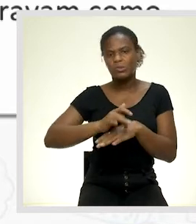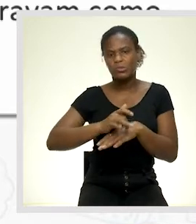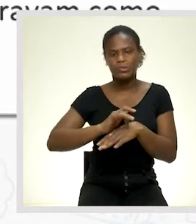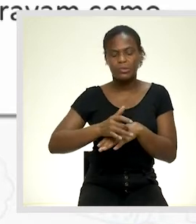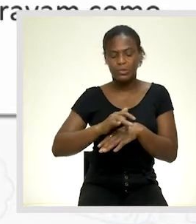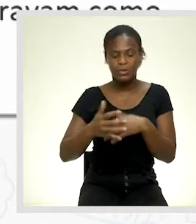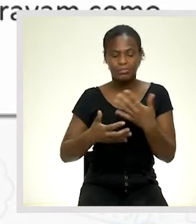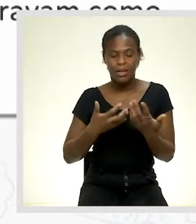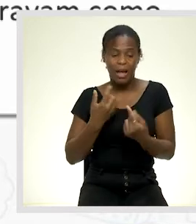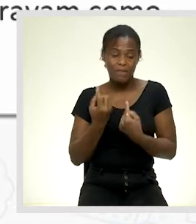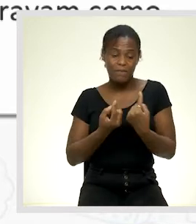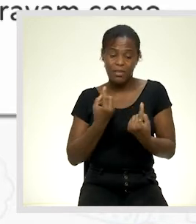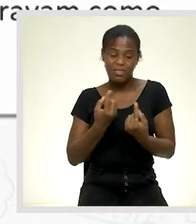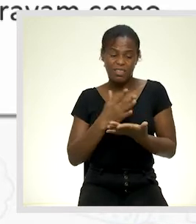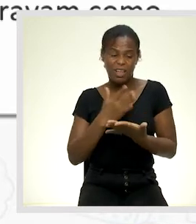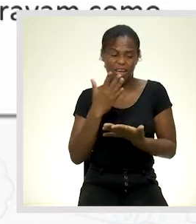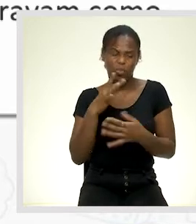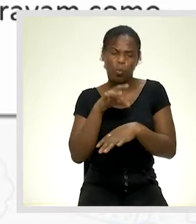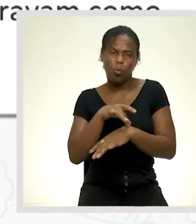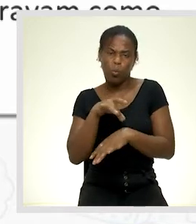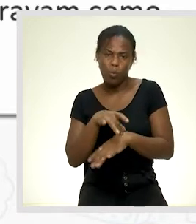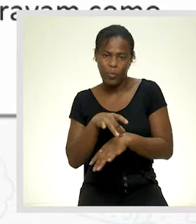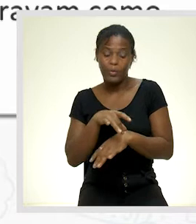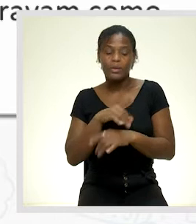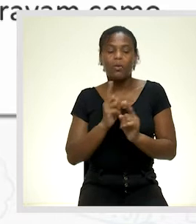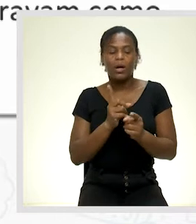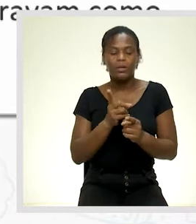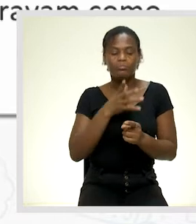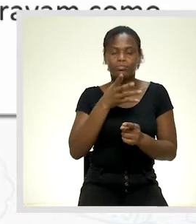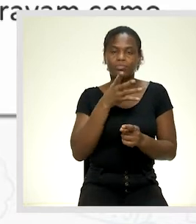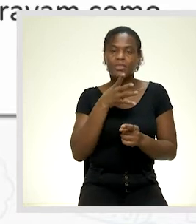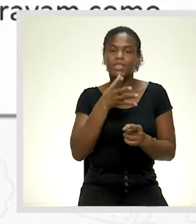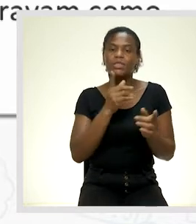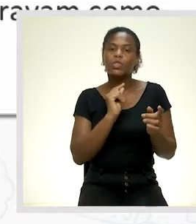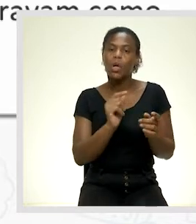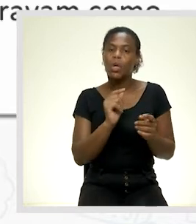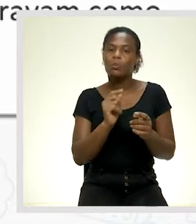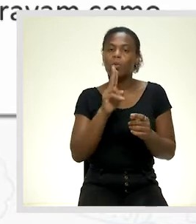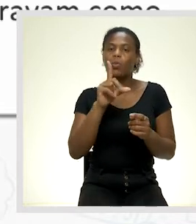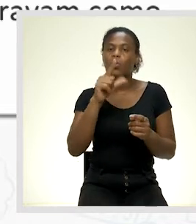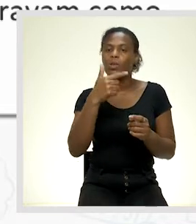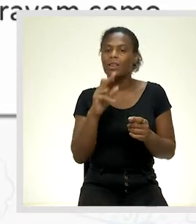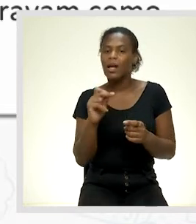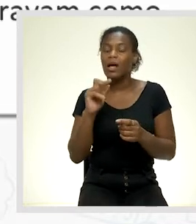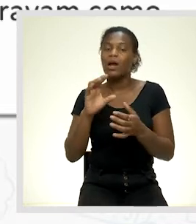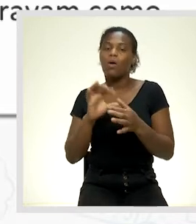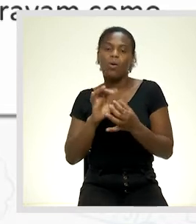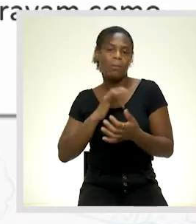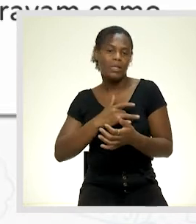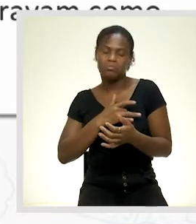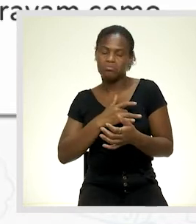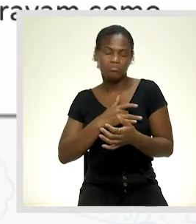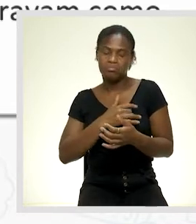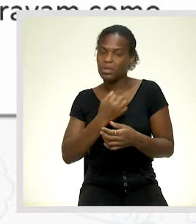sensibilidade piegas, por vezes até doentia, a que se convencionou chamar ultrarromântica e que não tinha